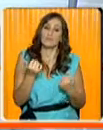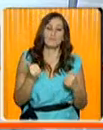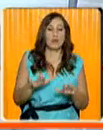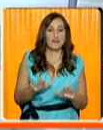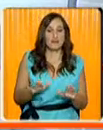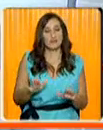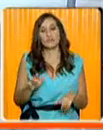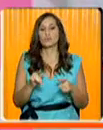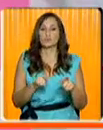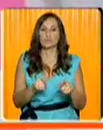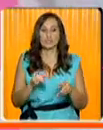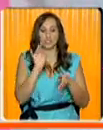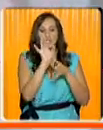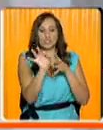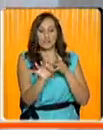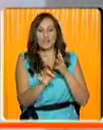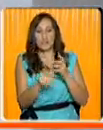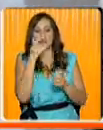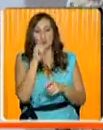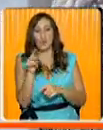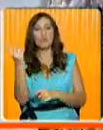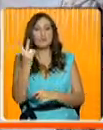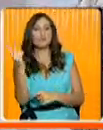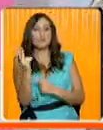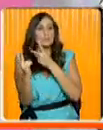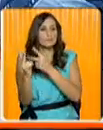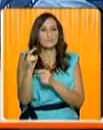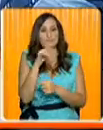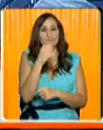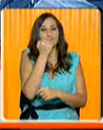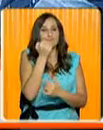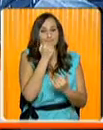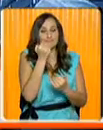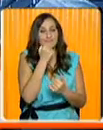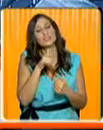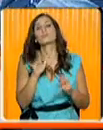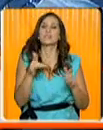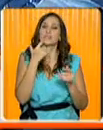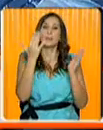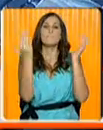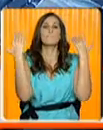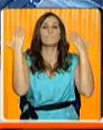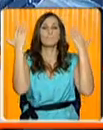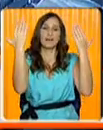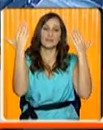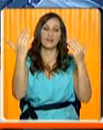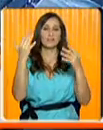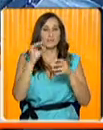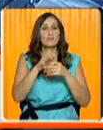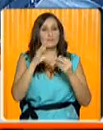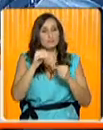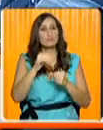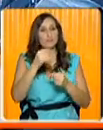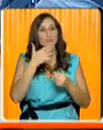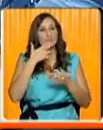à medida que ias fazendo a descrição, aqueles dois ali na ponta iam-se rindo e iam-se lembrando. Eu tenho que dar os parabéns, porque foi um retrato absolutamente